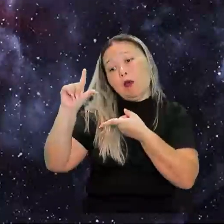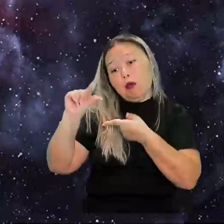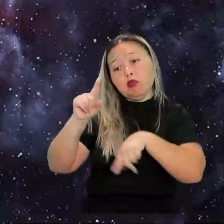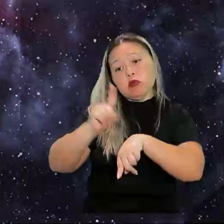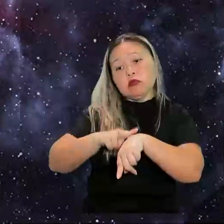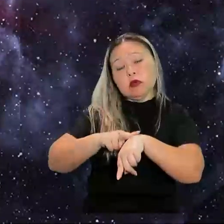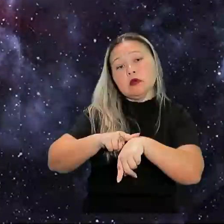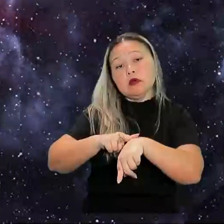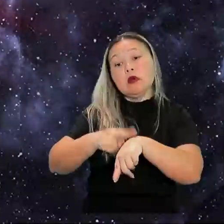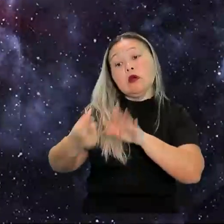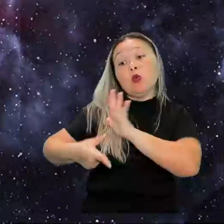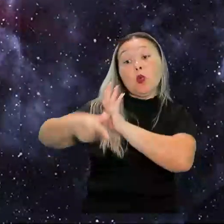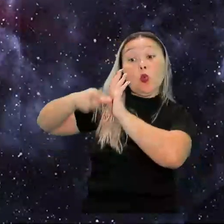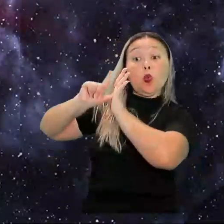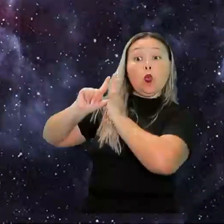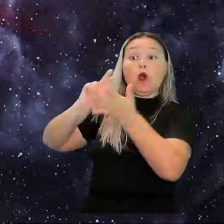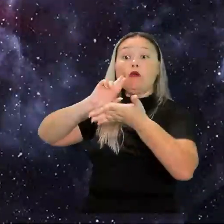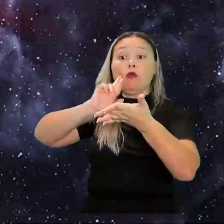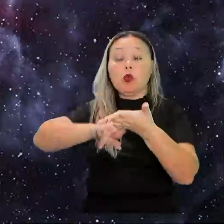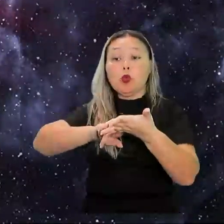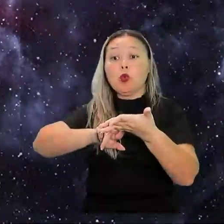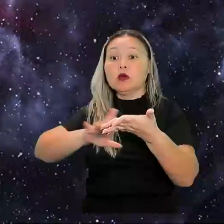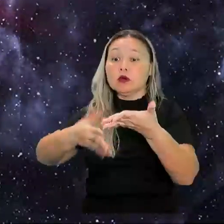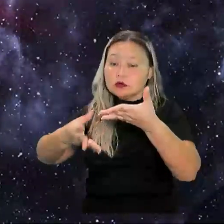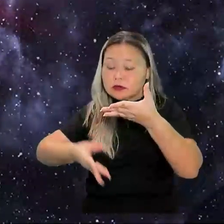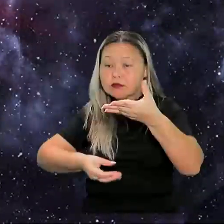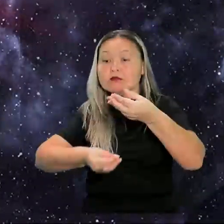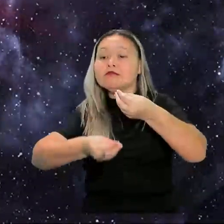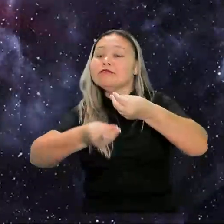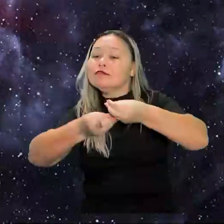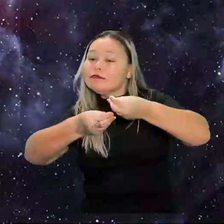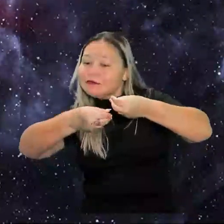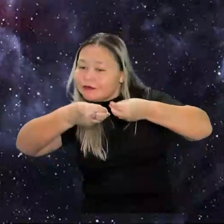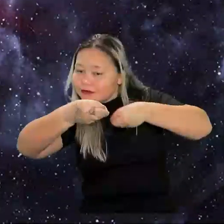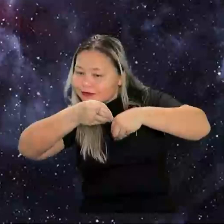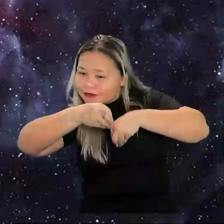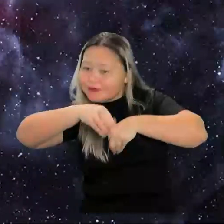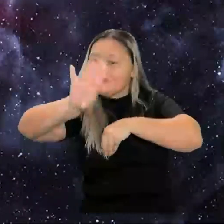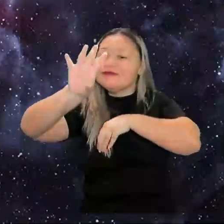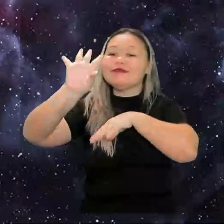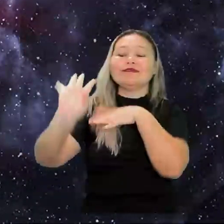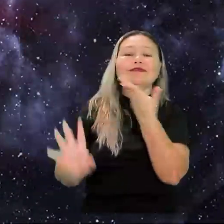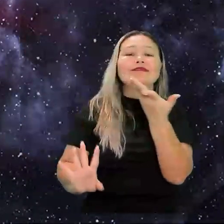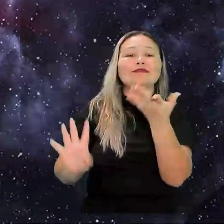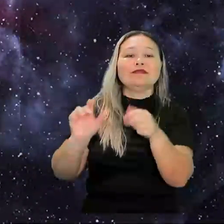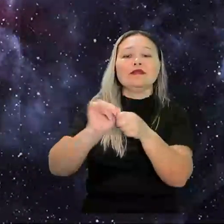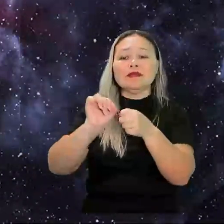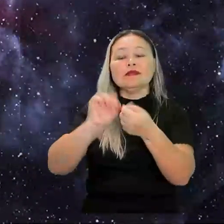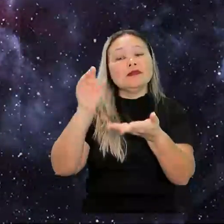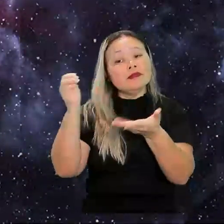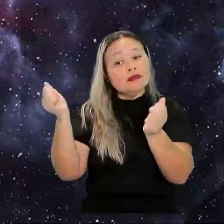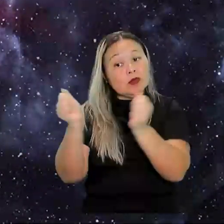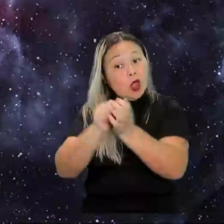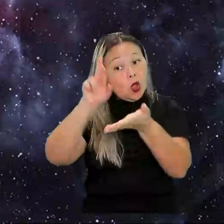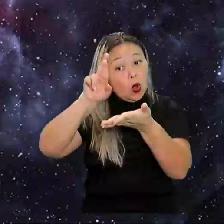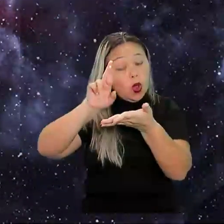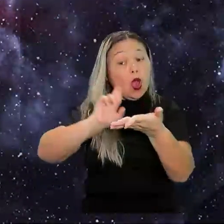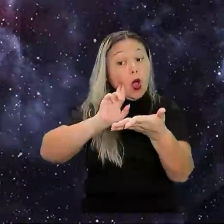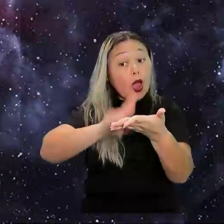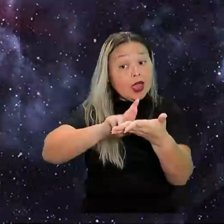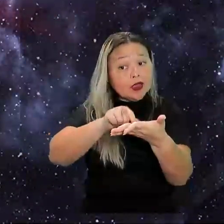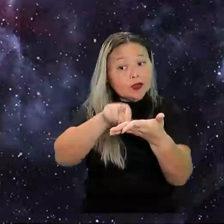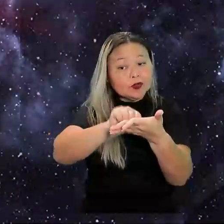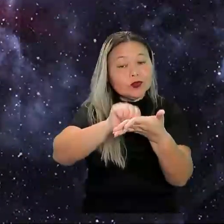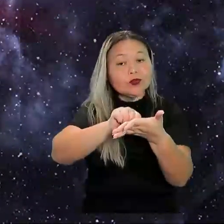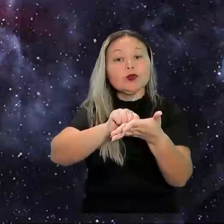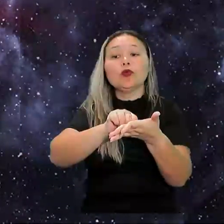pouco. Então, a gente já vai resolver a questão 3, vai de bônus, né? Vai de bônus. Então, já anota aí, tá? Vamos resolver já junto com vocês. O exercício